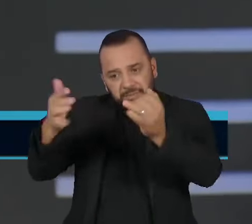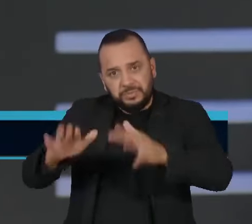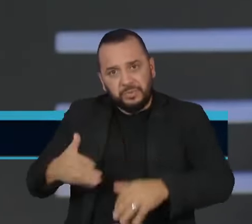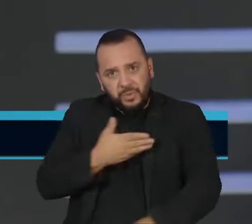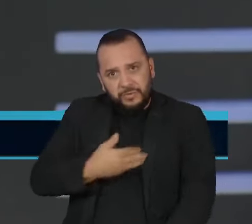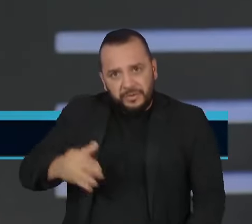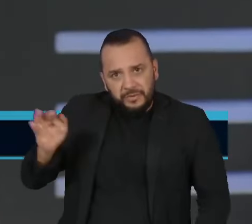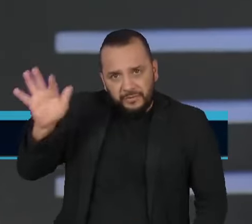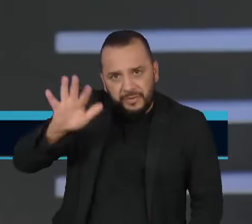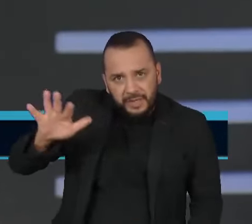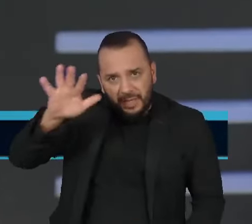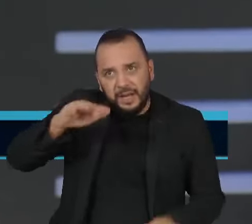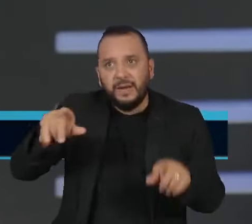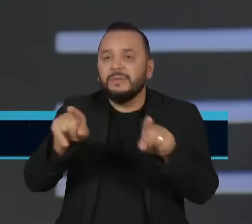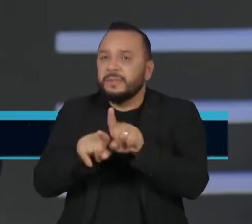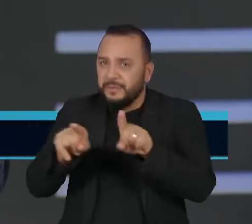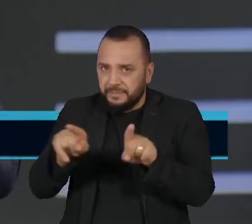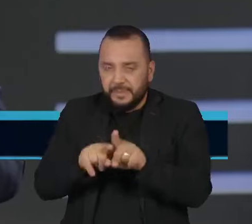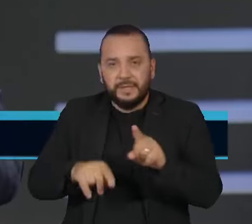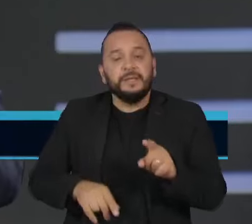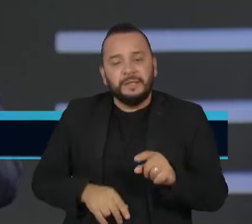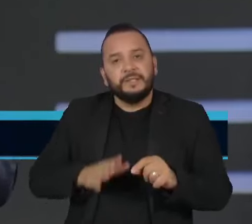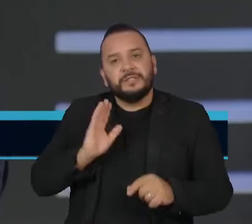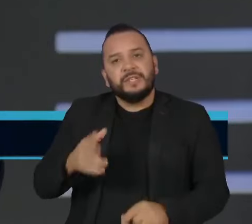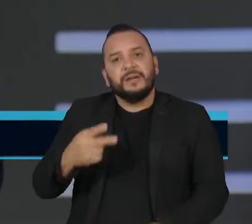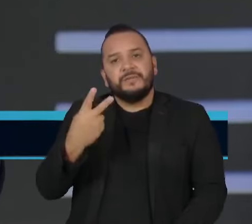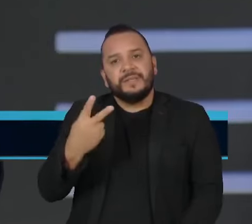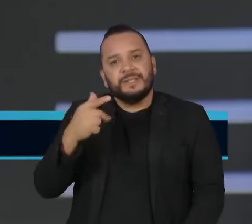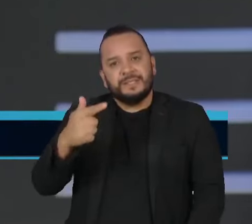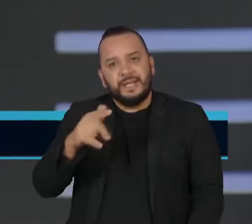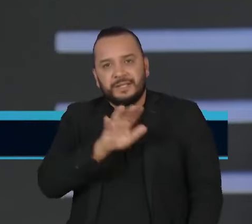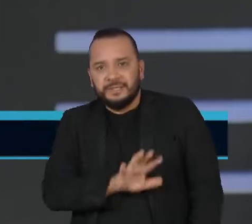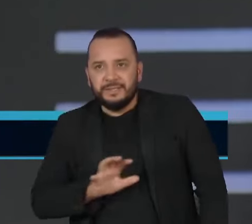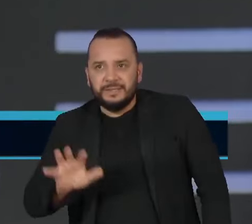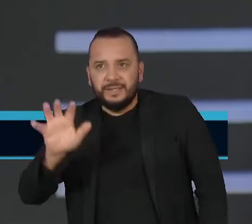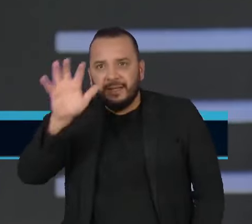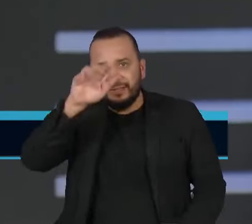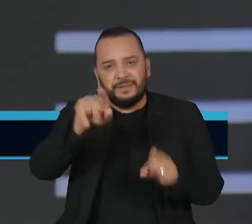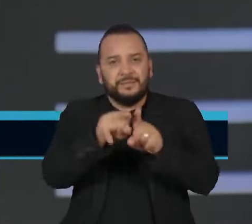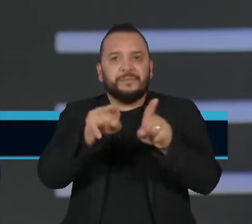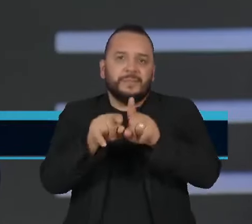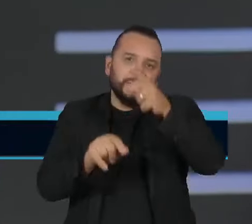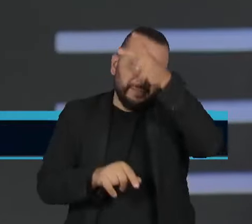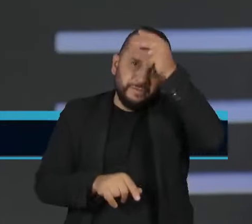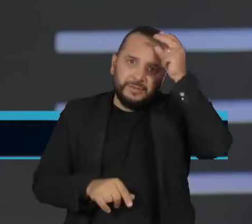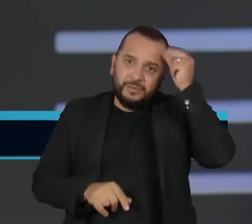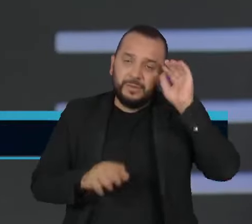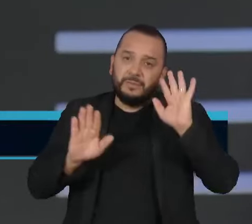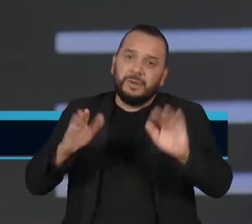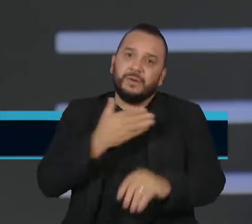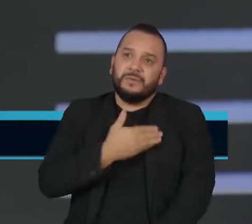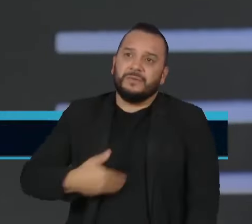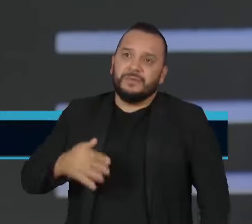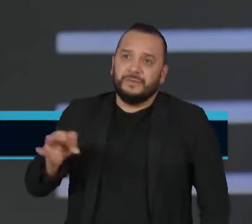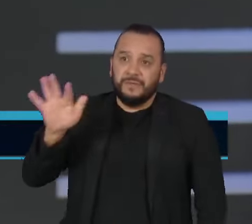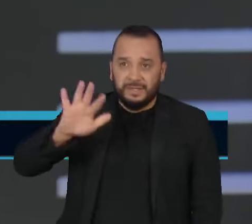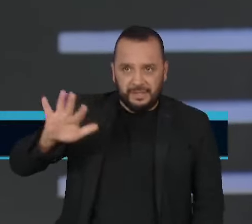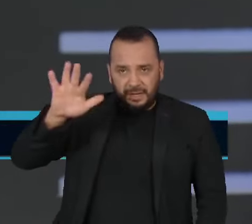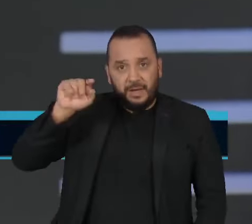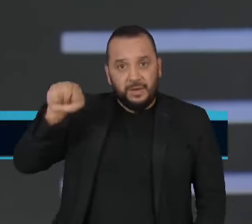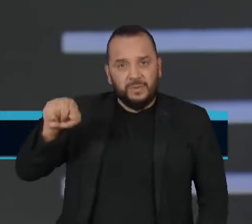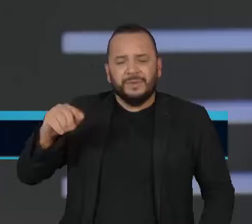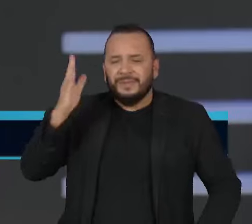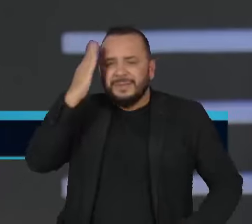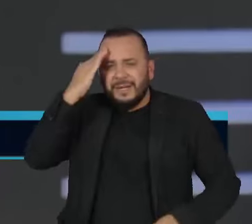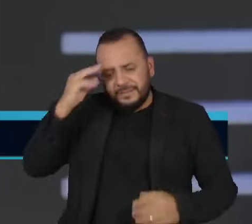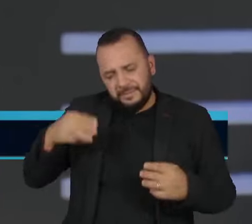é também estamos falando das 27 unidades da Federação e as prefeituras mas do caso do governo federal porque o Ministério do planejamento da ideia